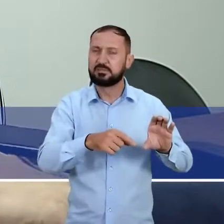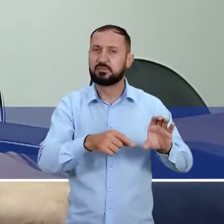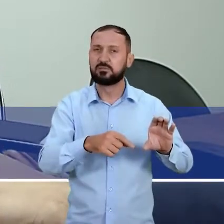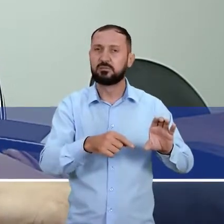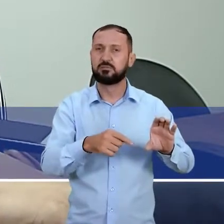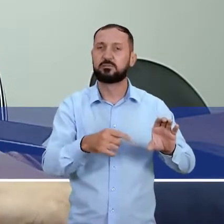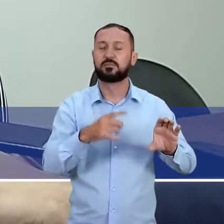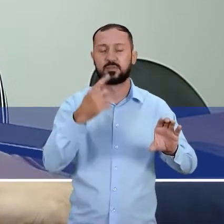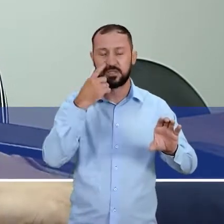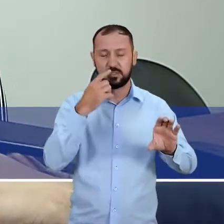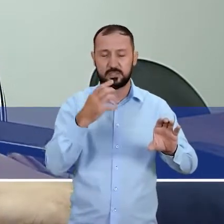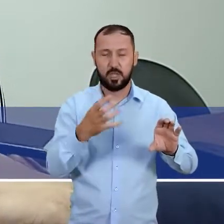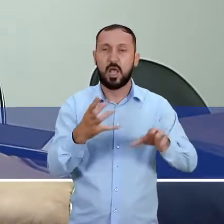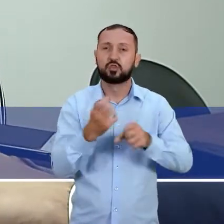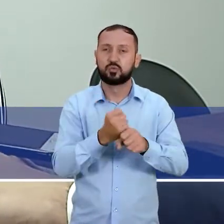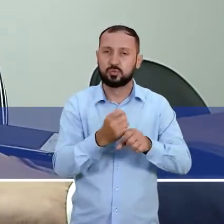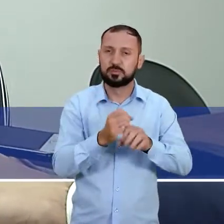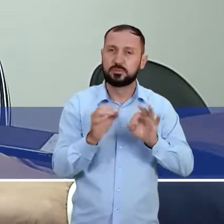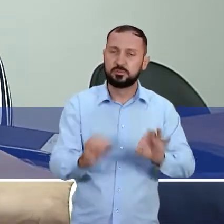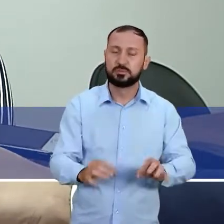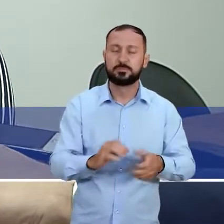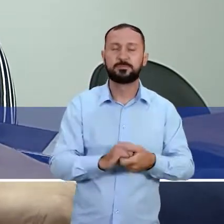justamente fazendo a leitura correta.